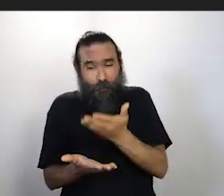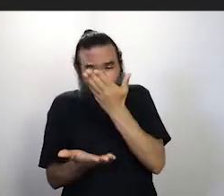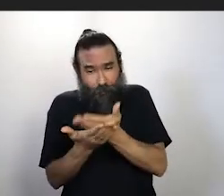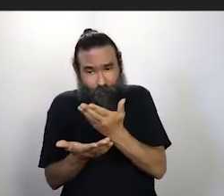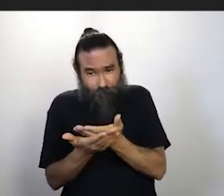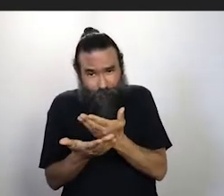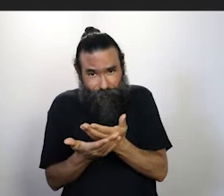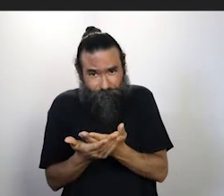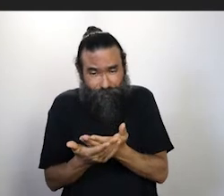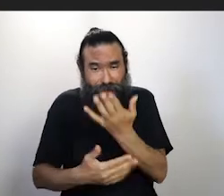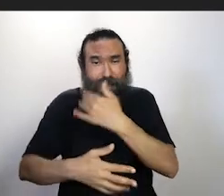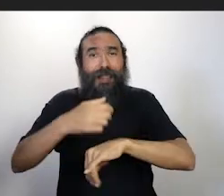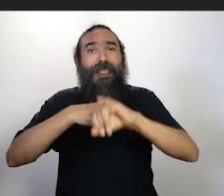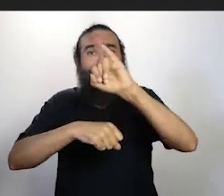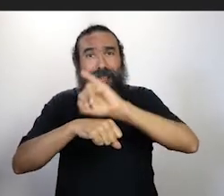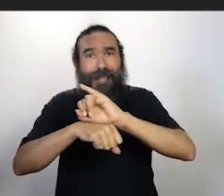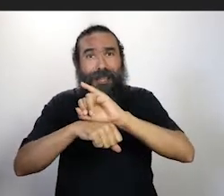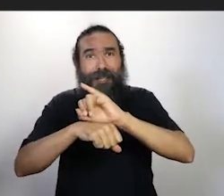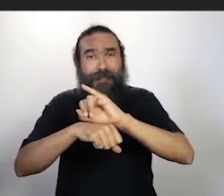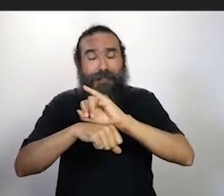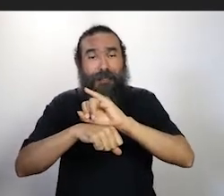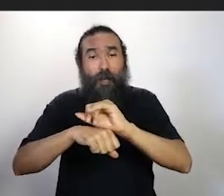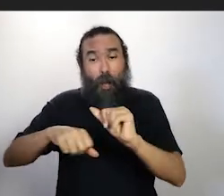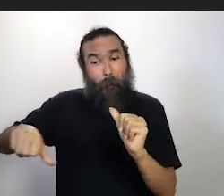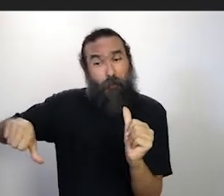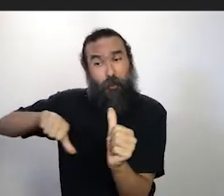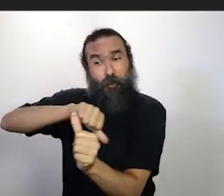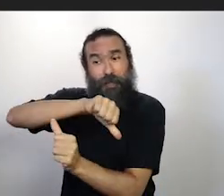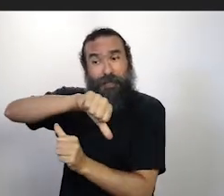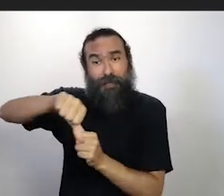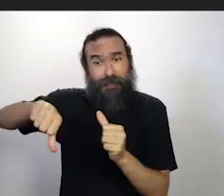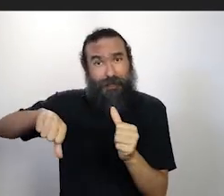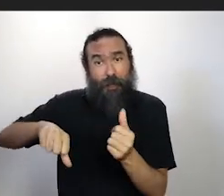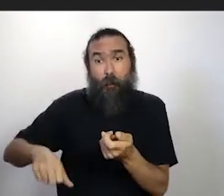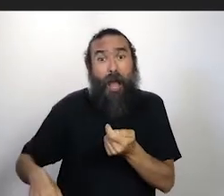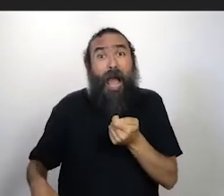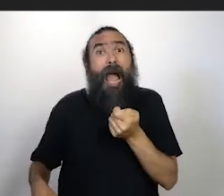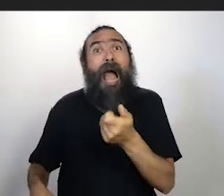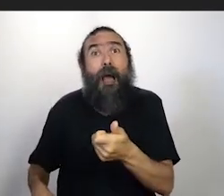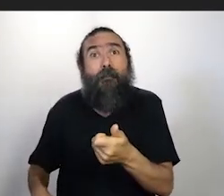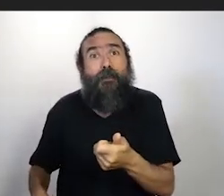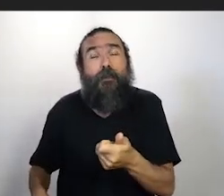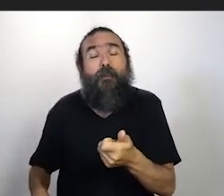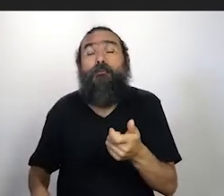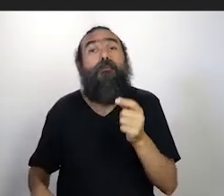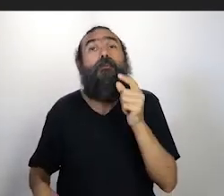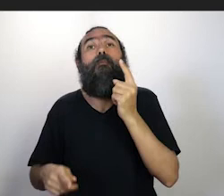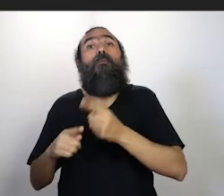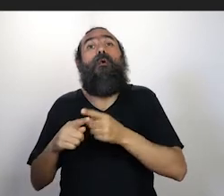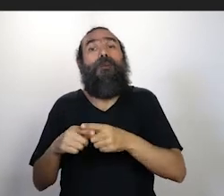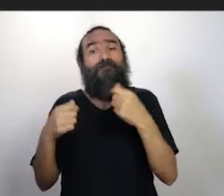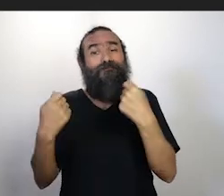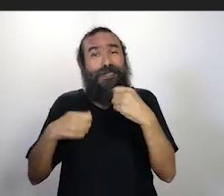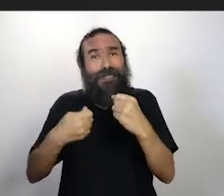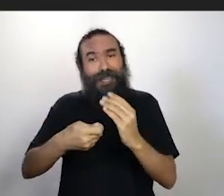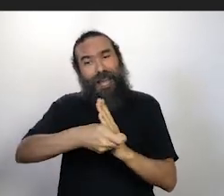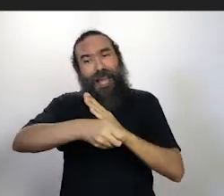de digitalização da educação muito rápido, como se fosse o acesso, ele fosse